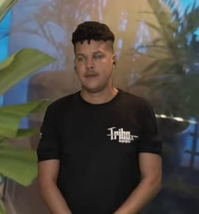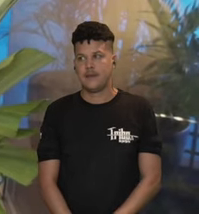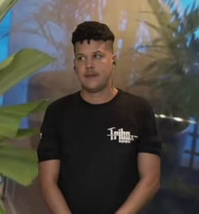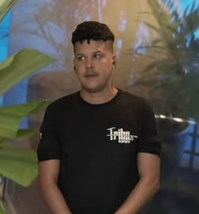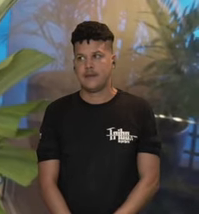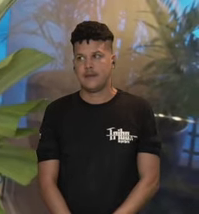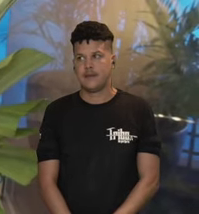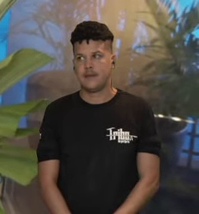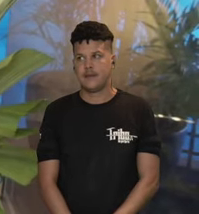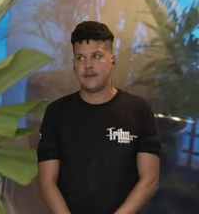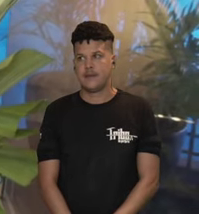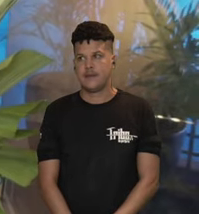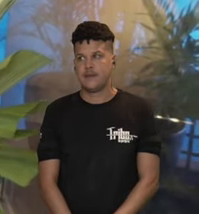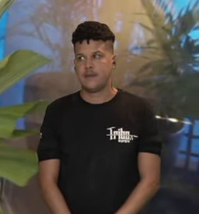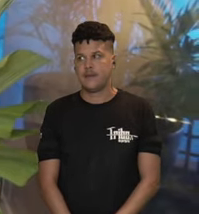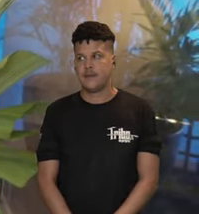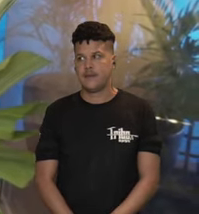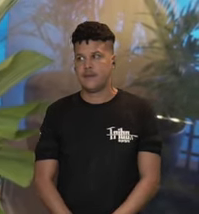Quantos?